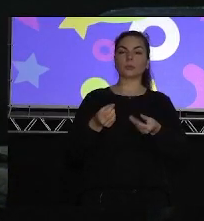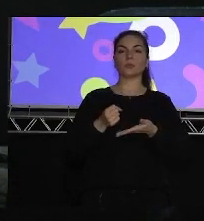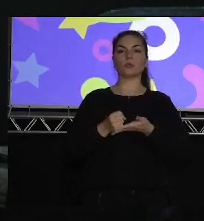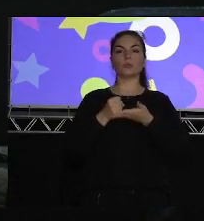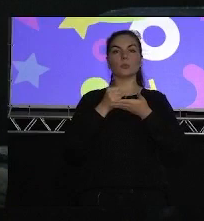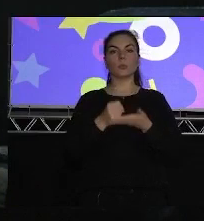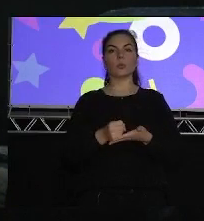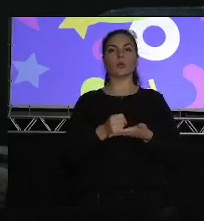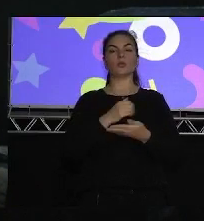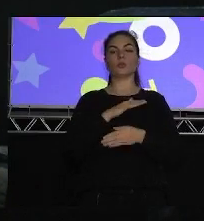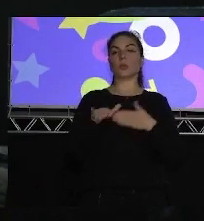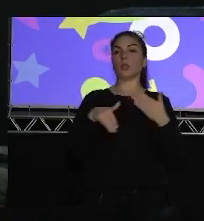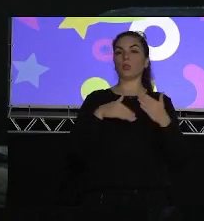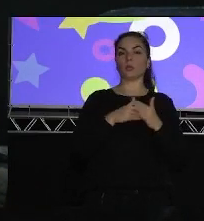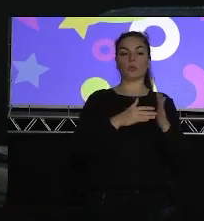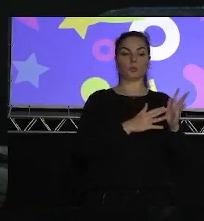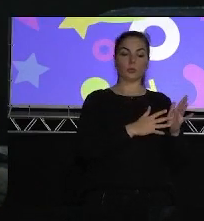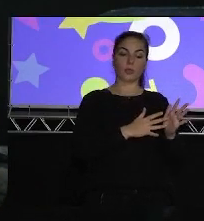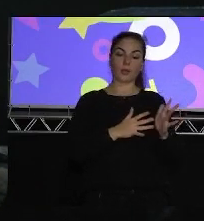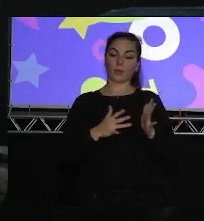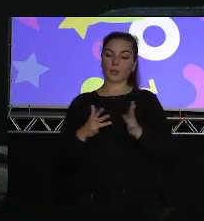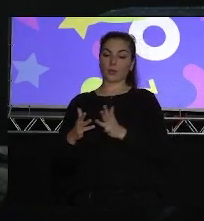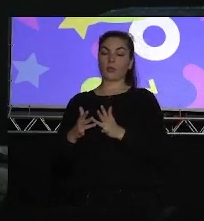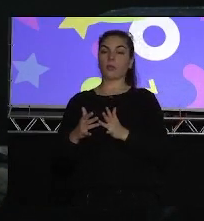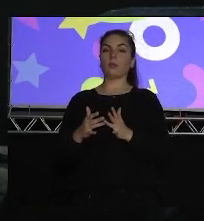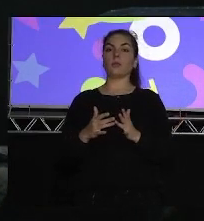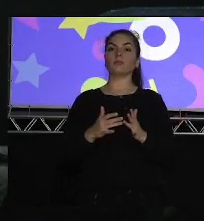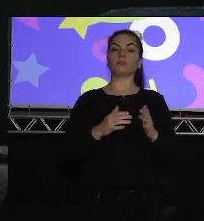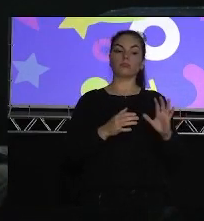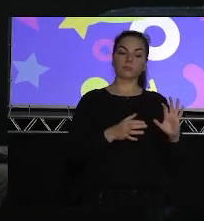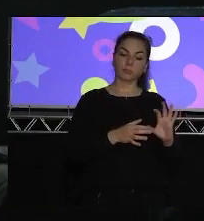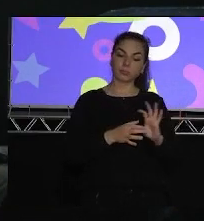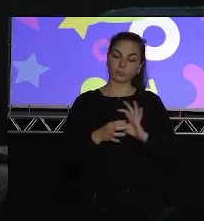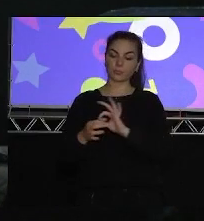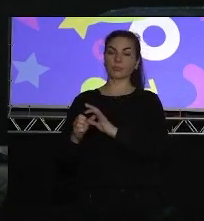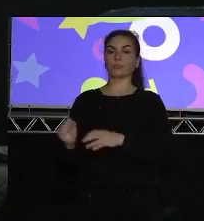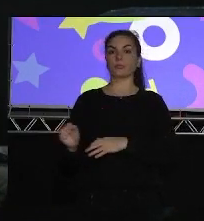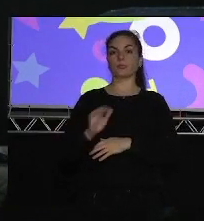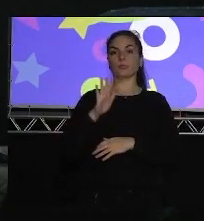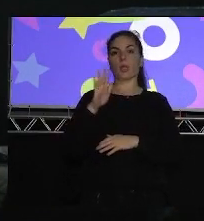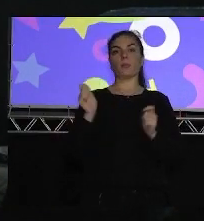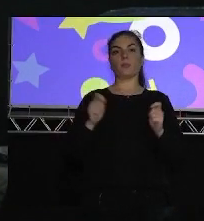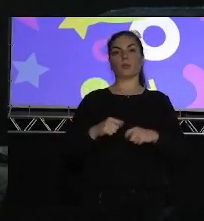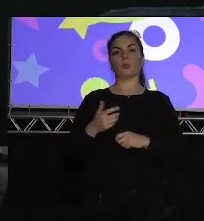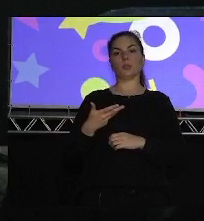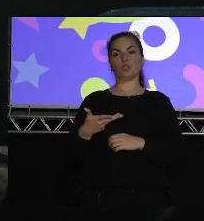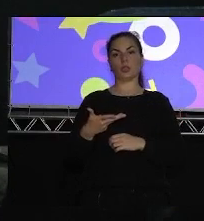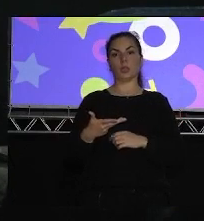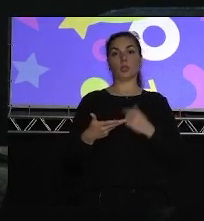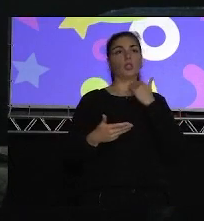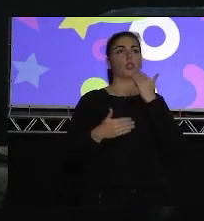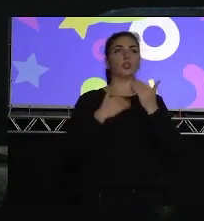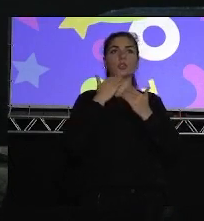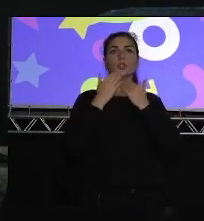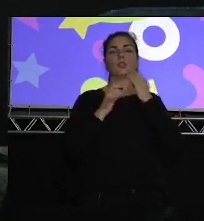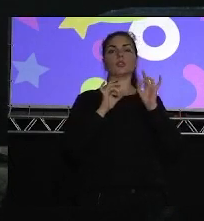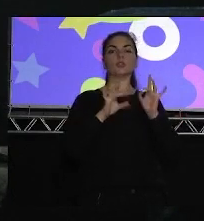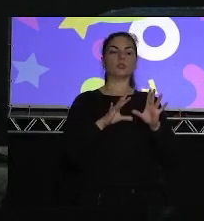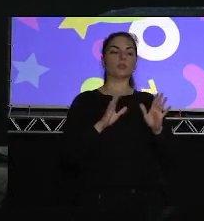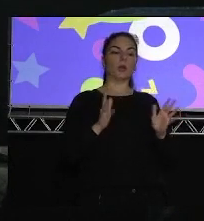é toda a cadeia de valor integrada é que potencializa a agilidade. Não adianta eu otimizar só o